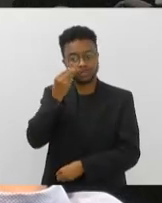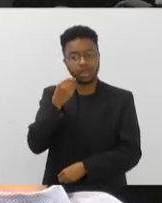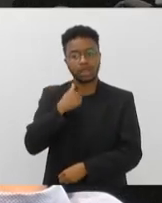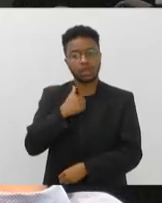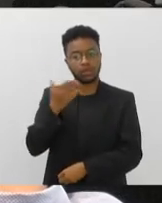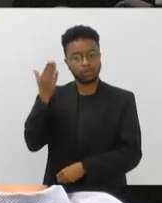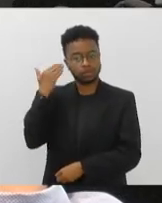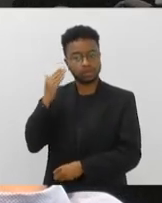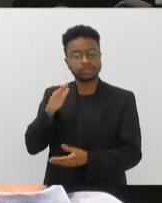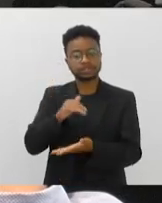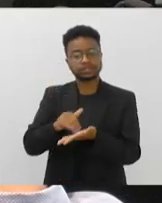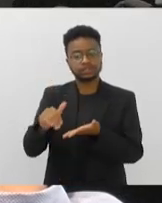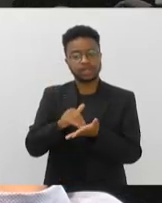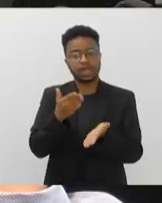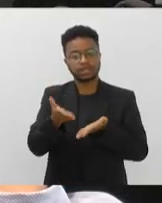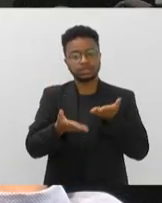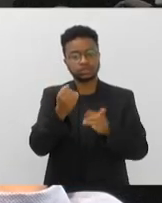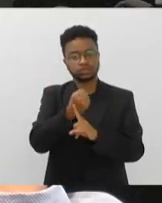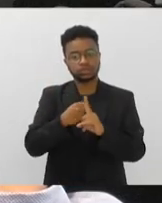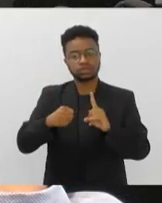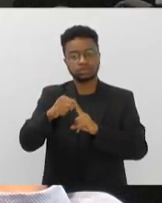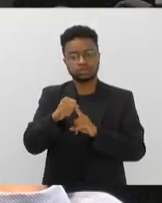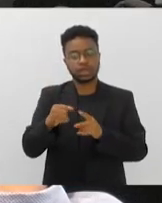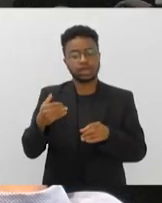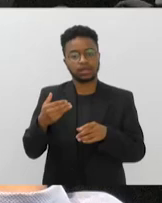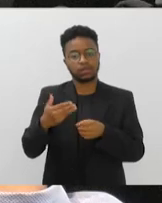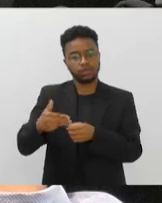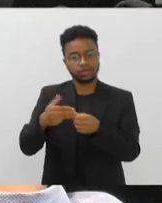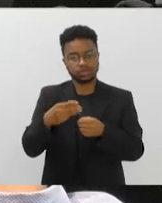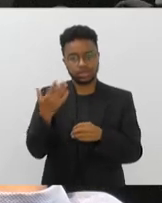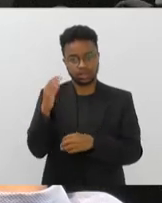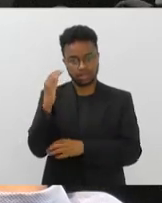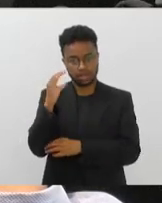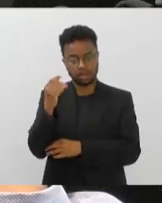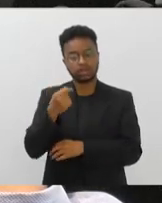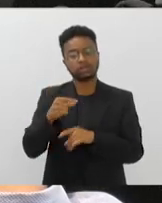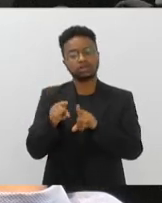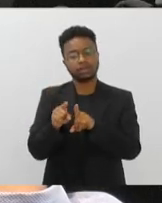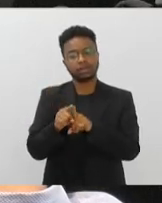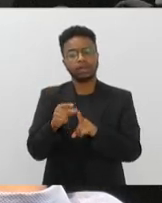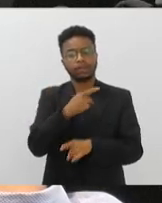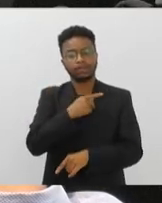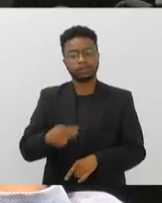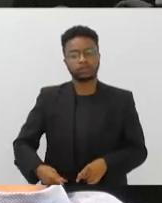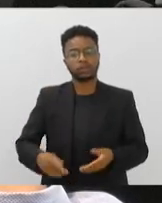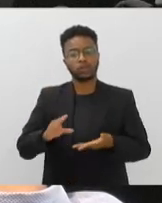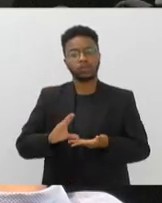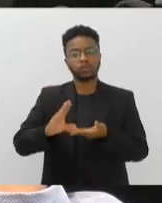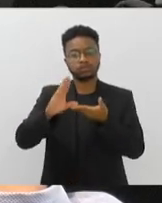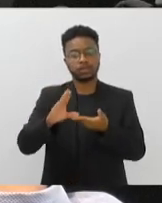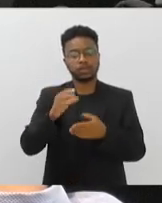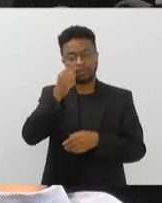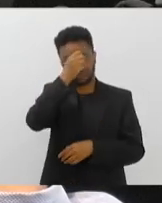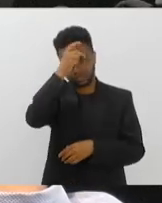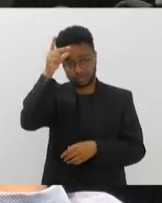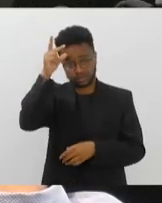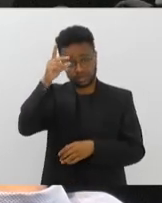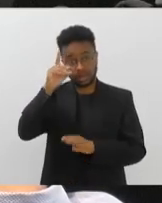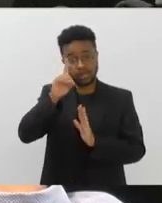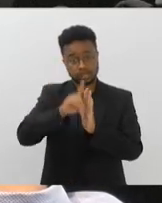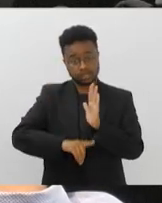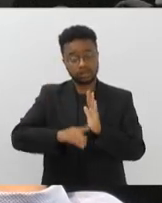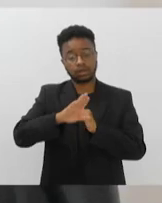Secretária de Assistência Social do município de Niterói fui Presidente do Conselho Municipal do direito da criança